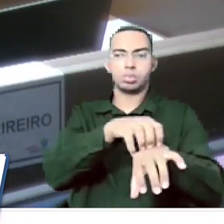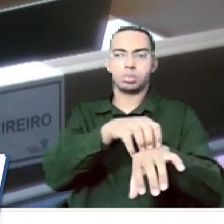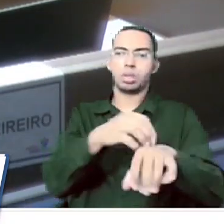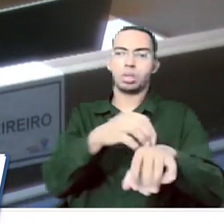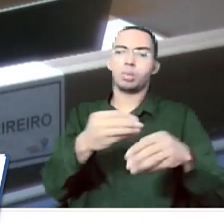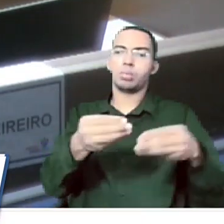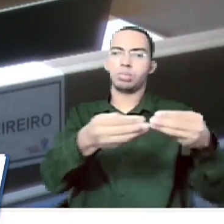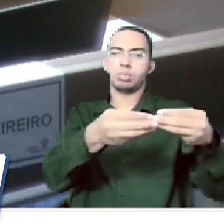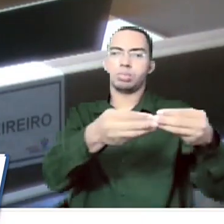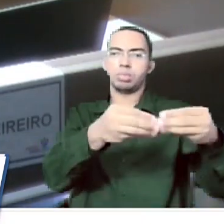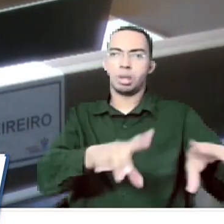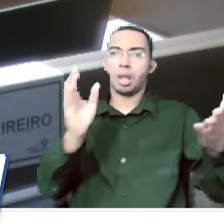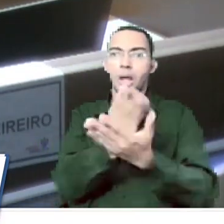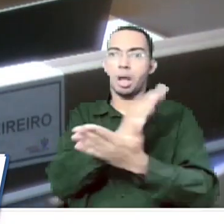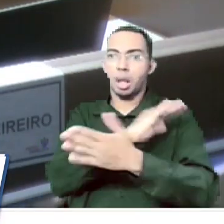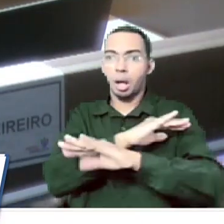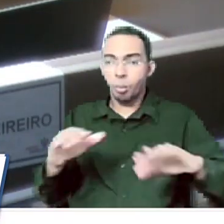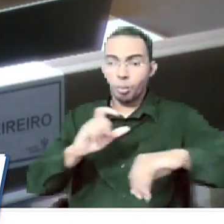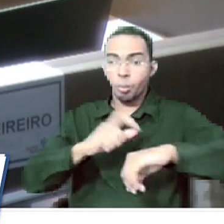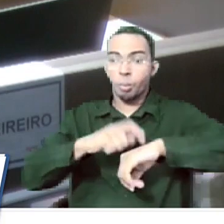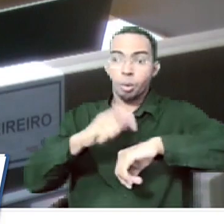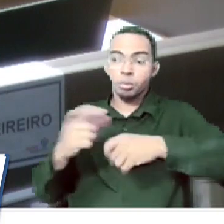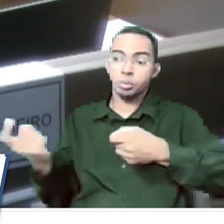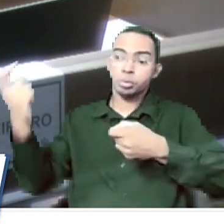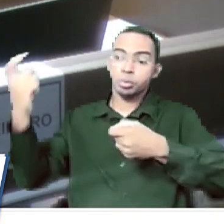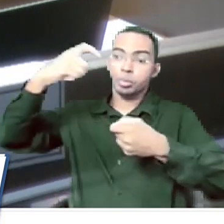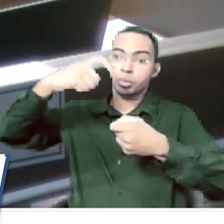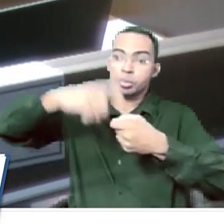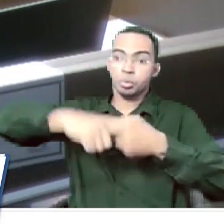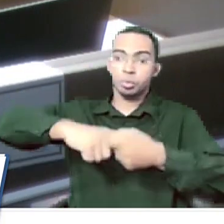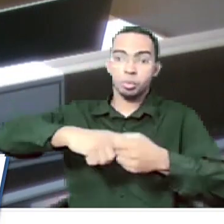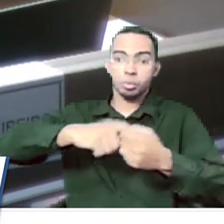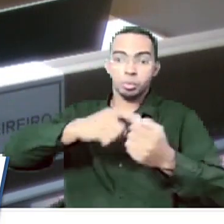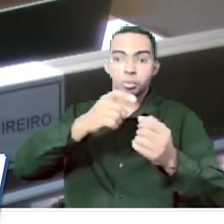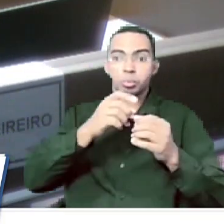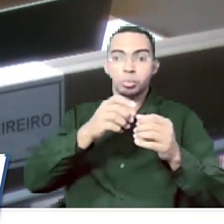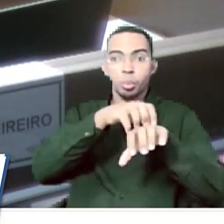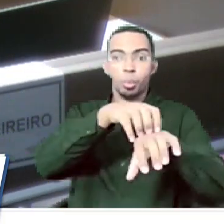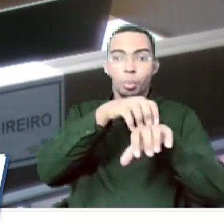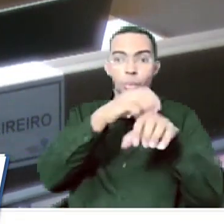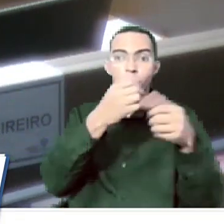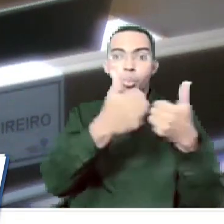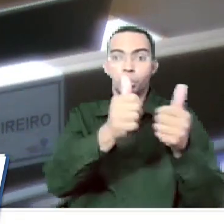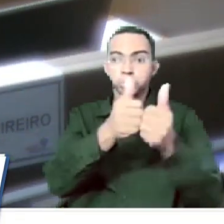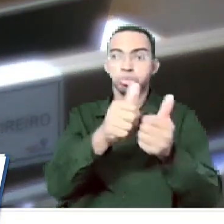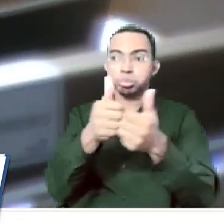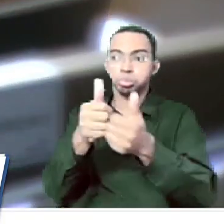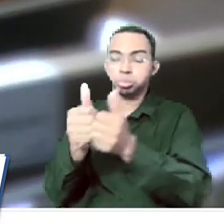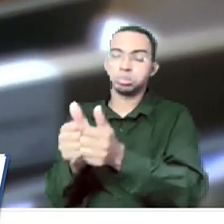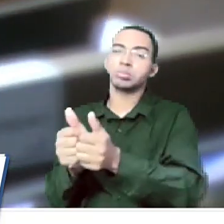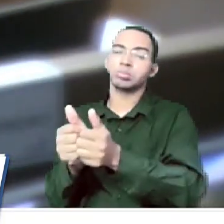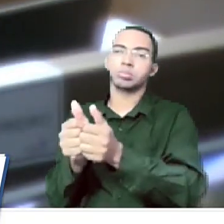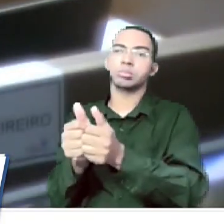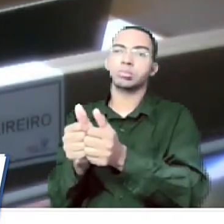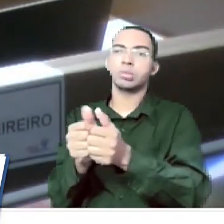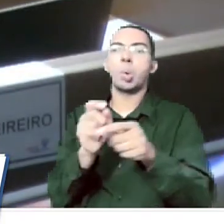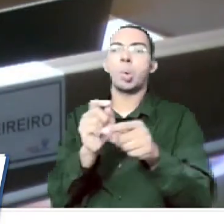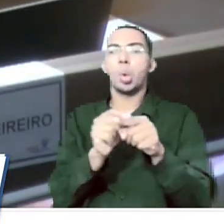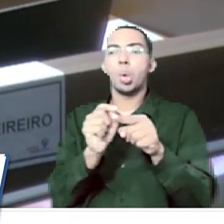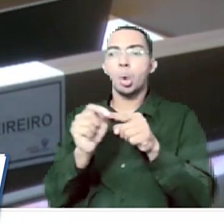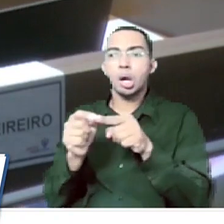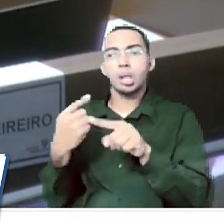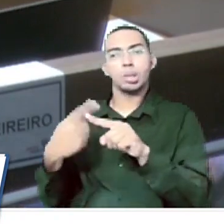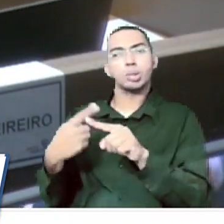da hora de voltar as linhas, mais ônibus nas linhas dos bairros. Por quê? Os ônibus